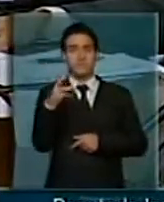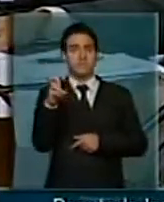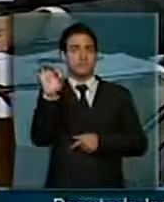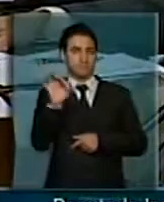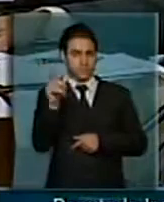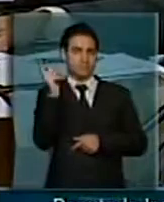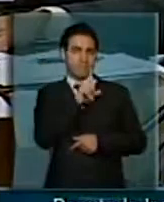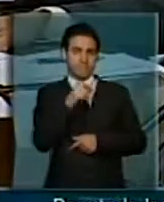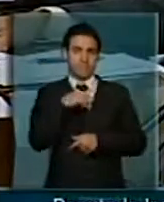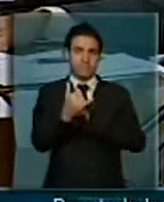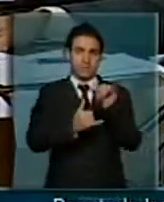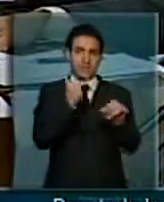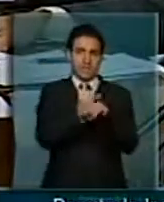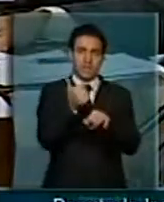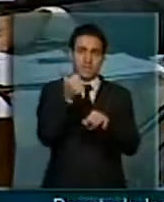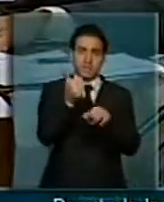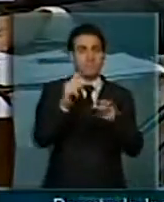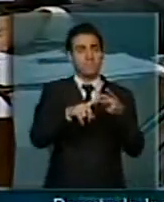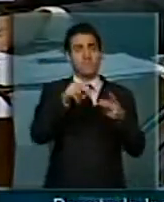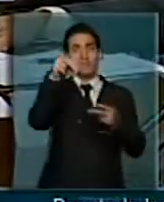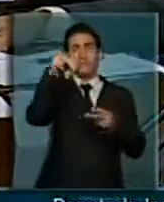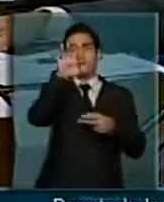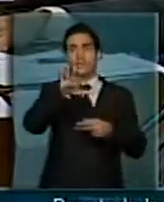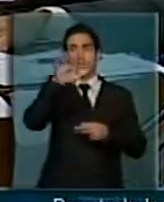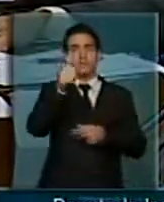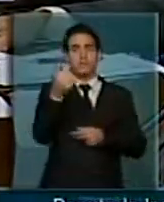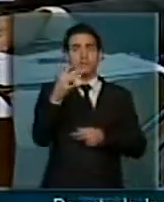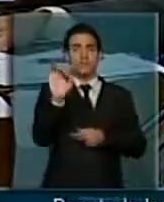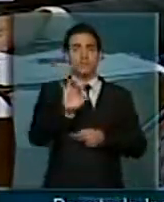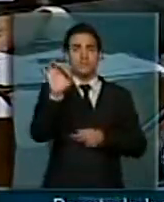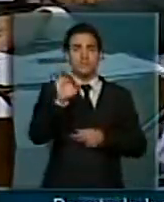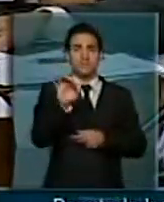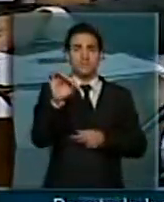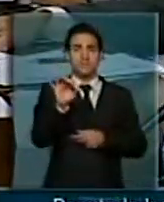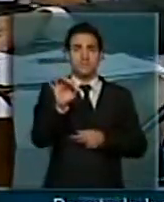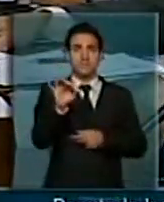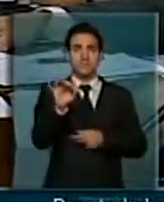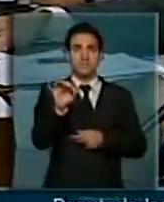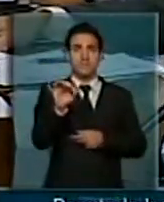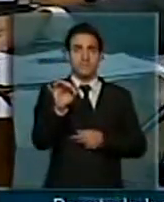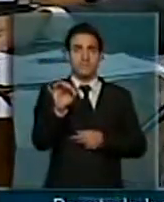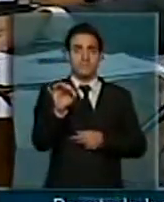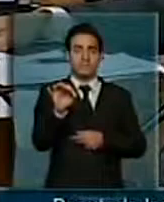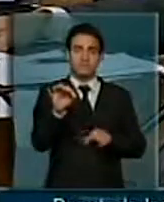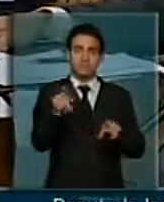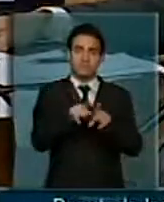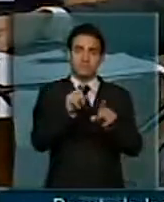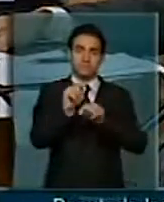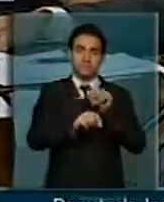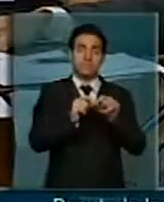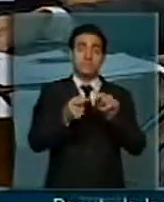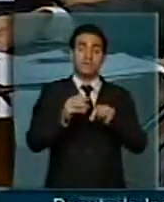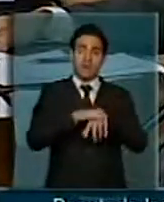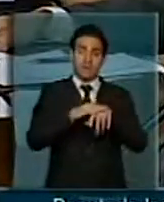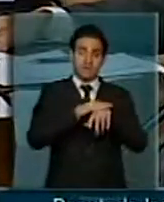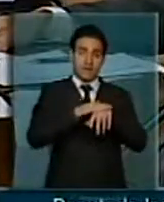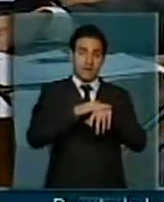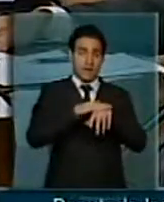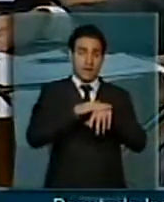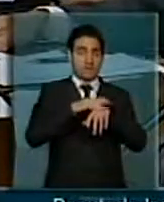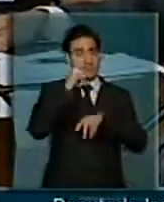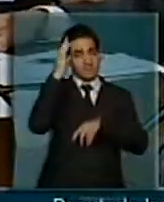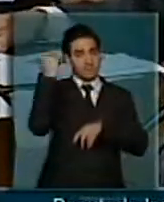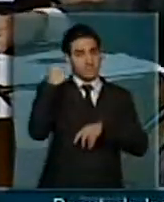35% de acesso, Nordeste 14%. Eu conversava com o vice-governador do Rio segunda-feira passada, e